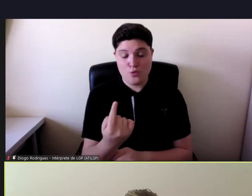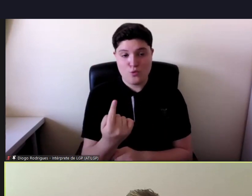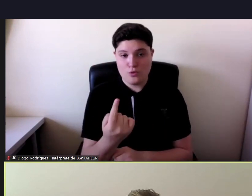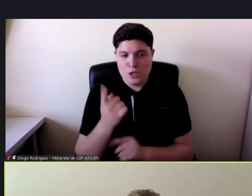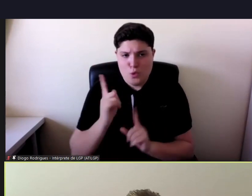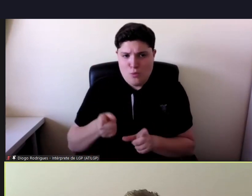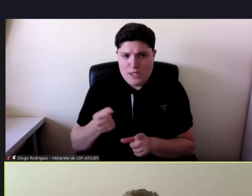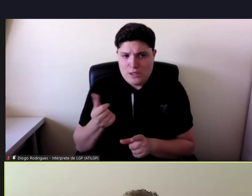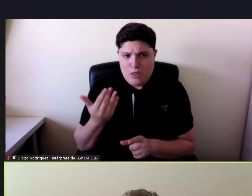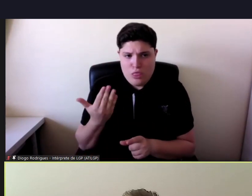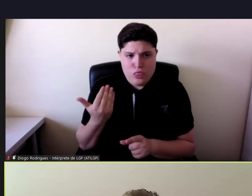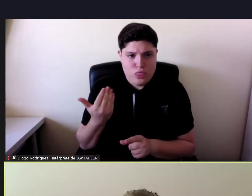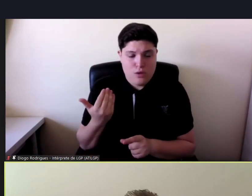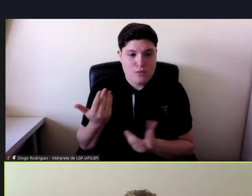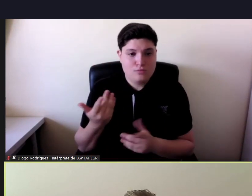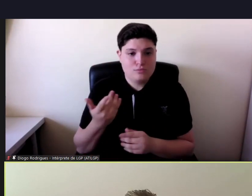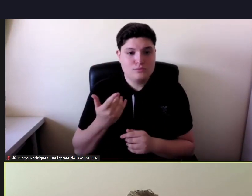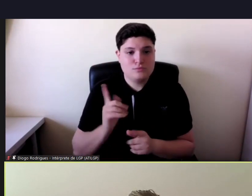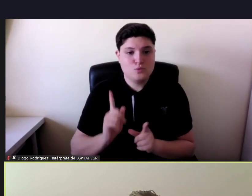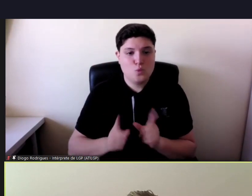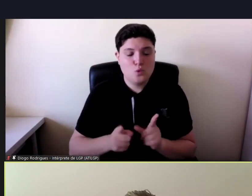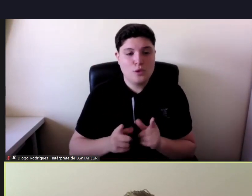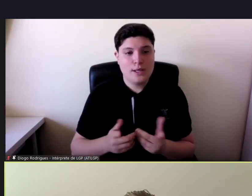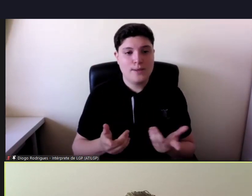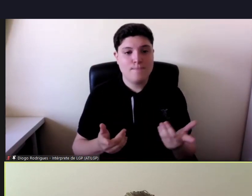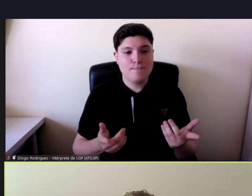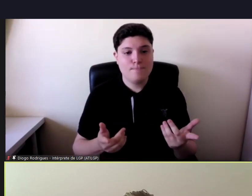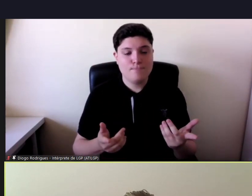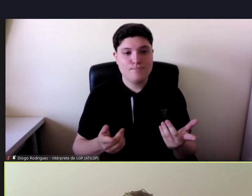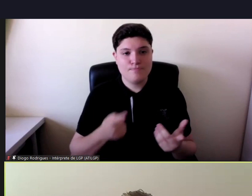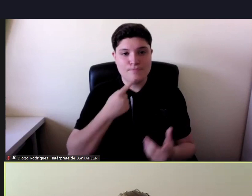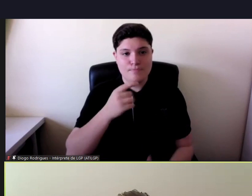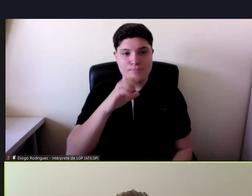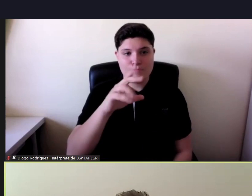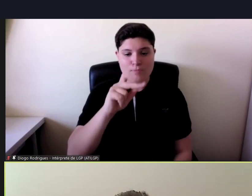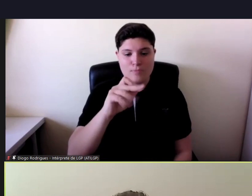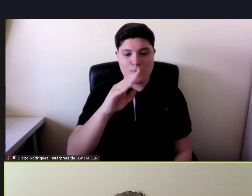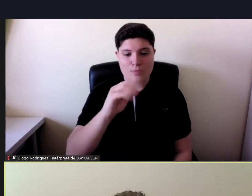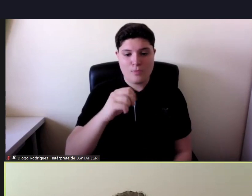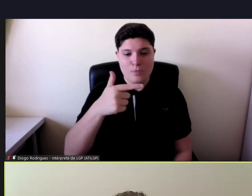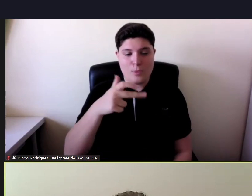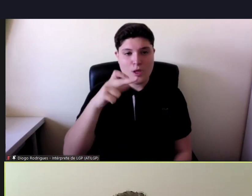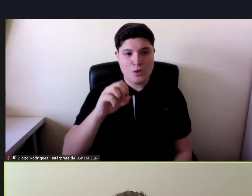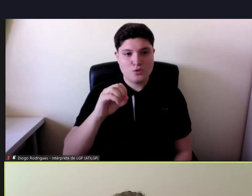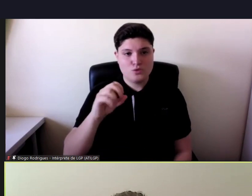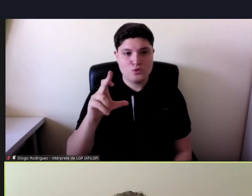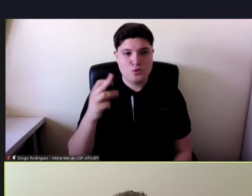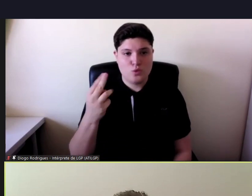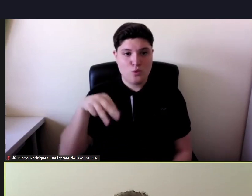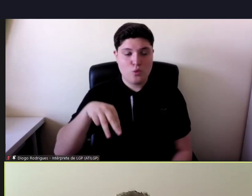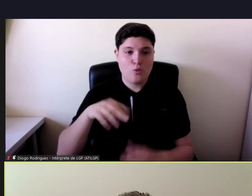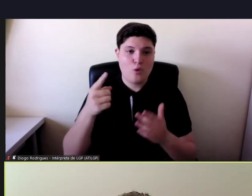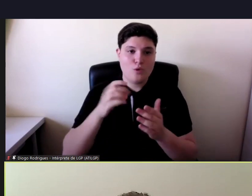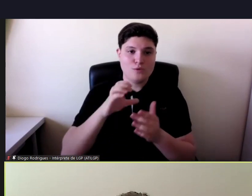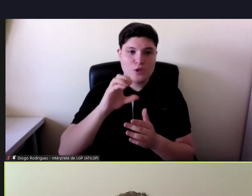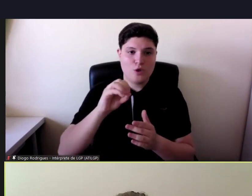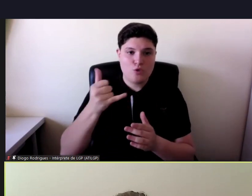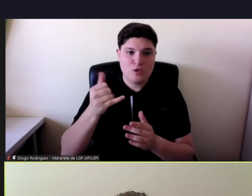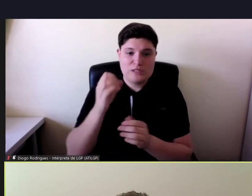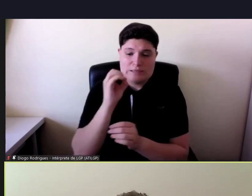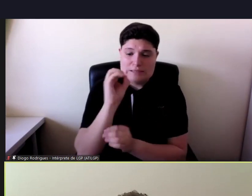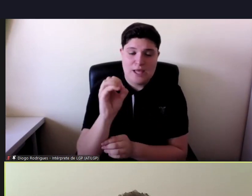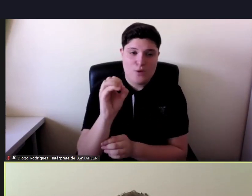estes 17 objetivos do desenvolvimento sustentável, só que nem todos são iguais. Isto é, em termos